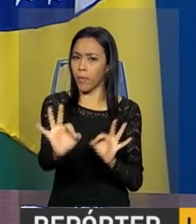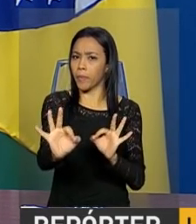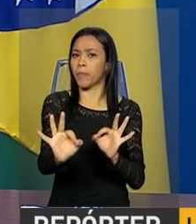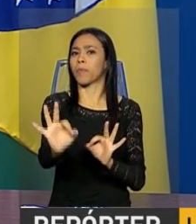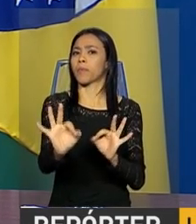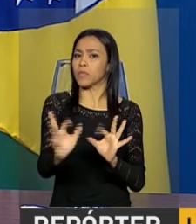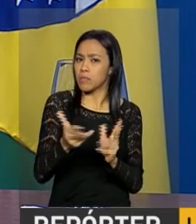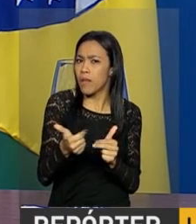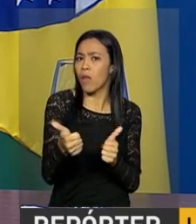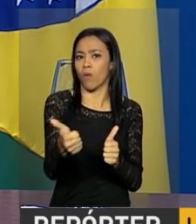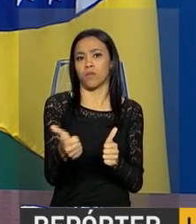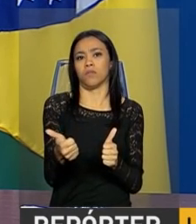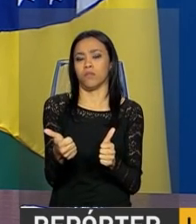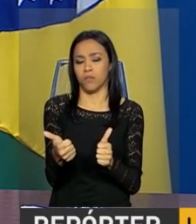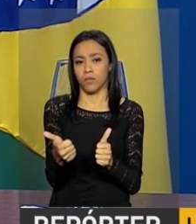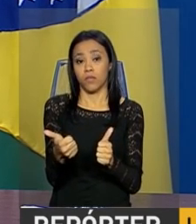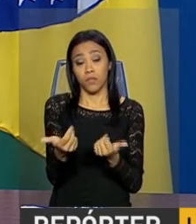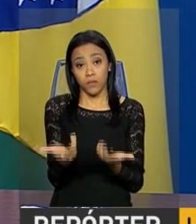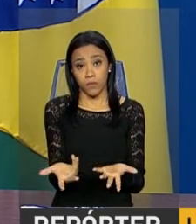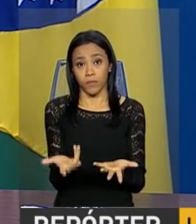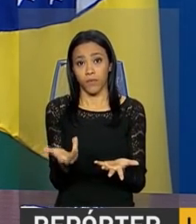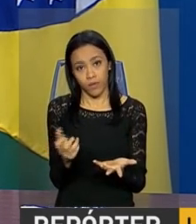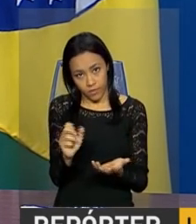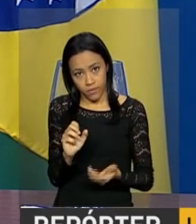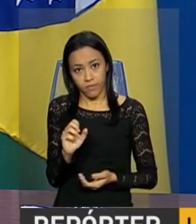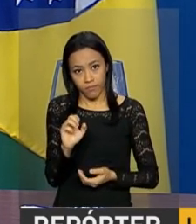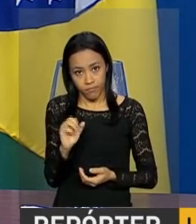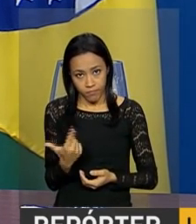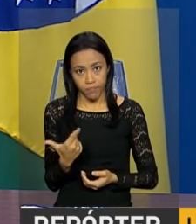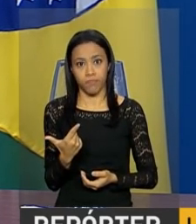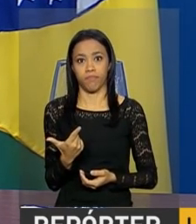momento. Ah, e